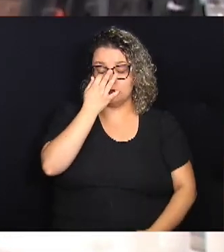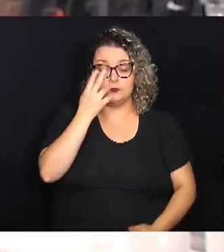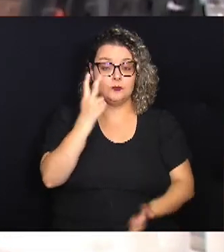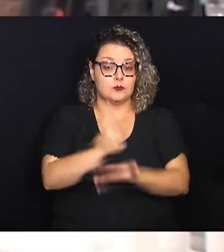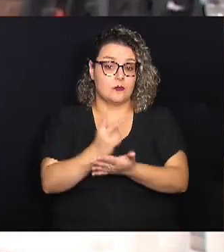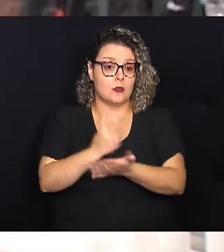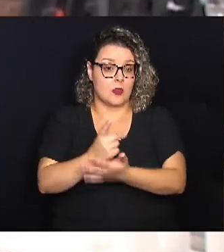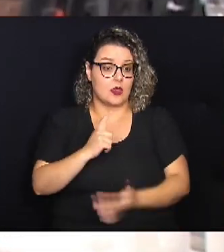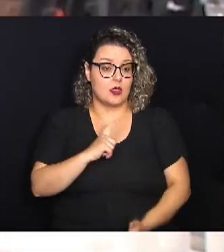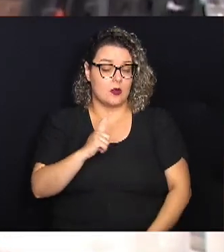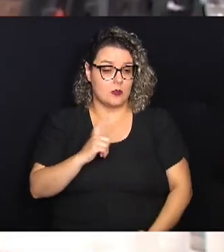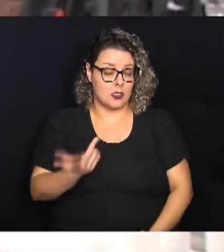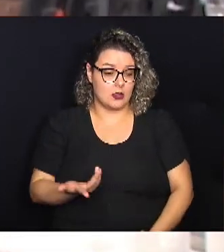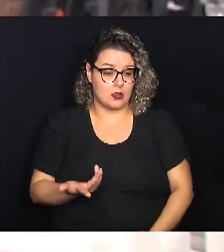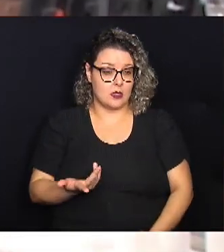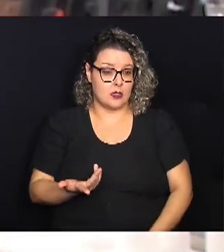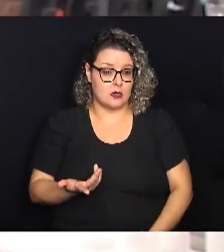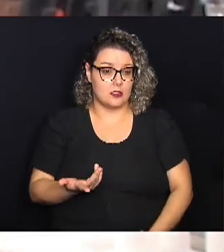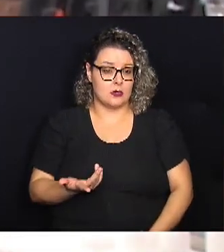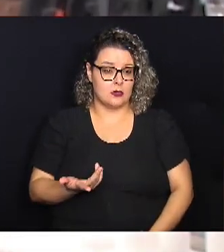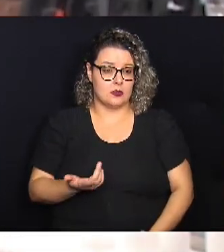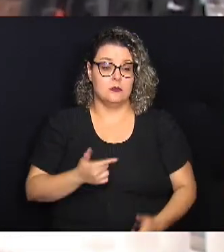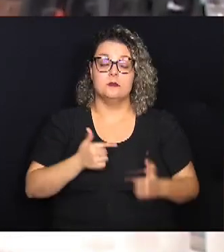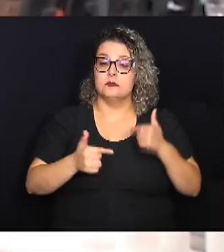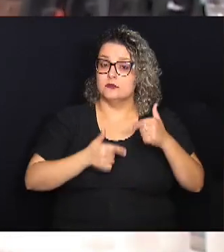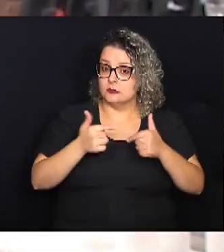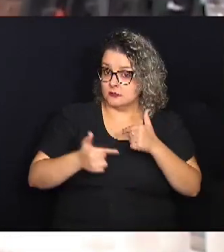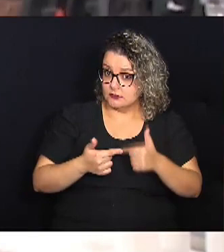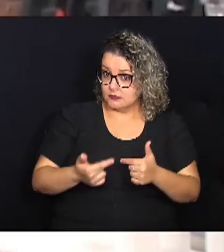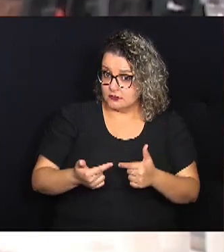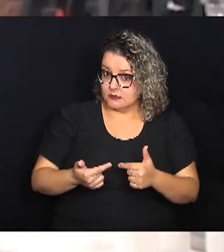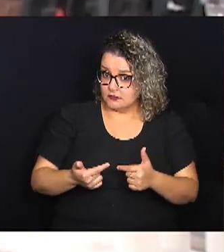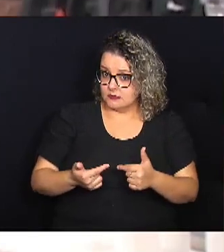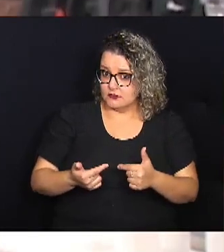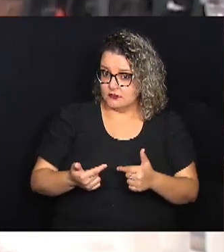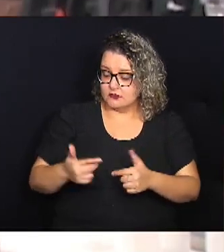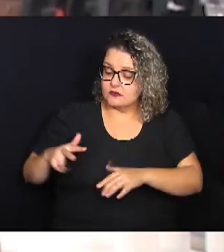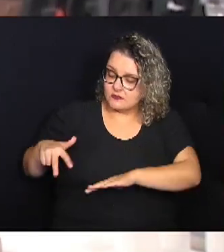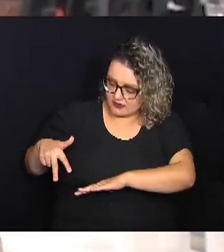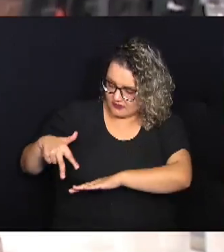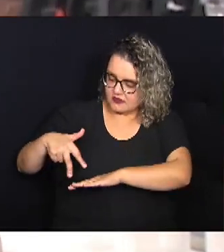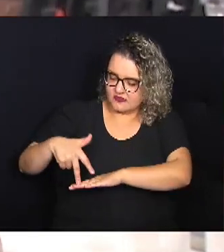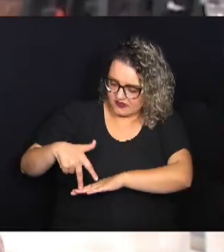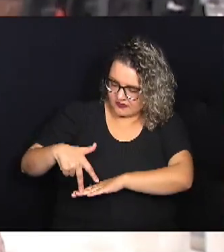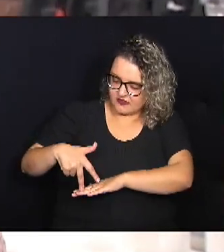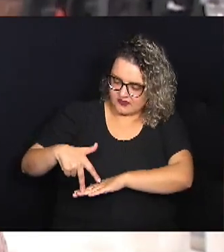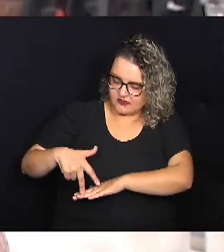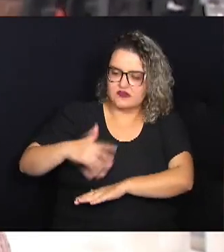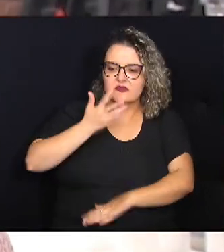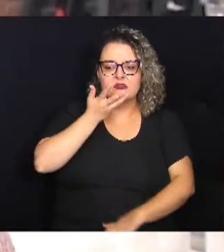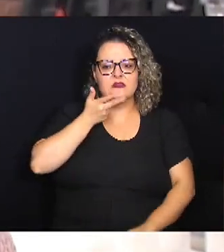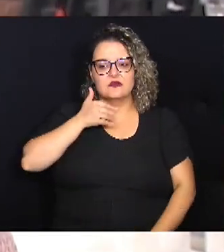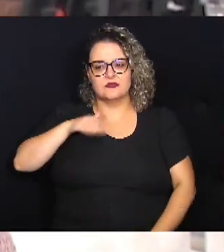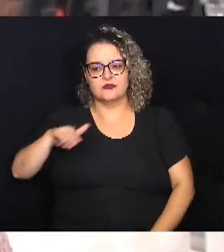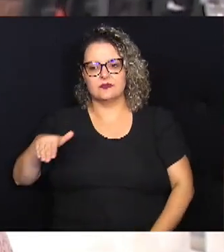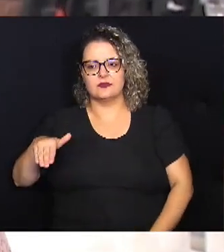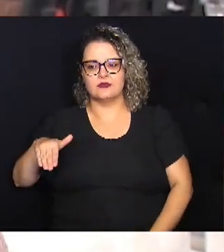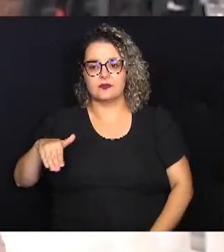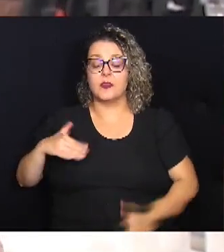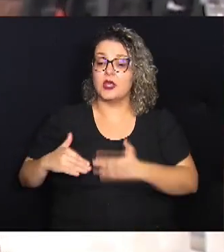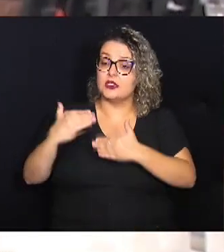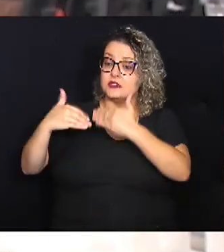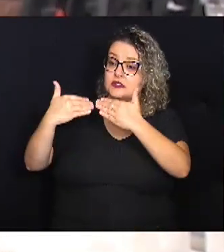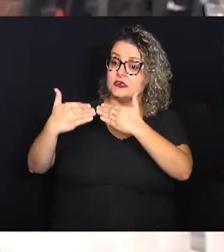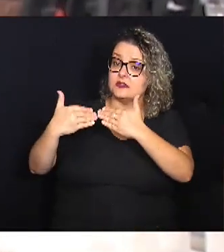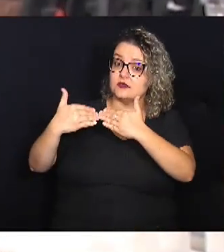tem o trabalho com o protagonismo das crianças para que ela desenvolva a